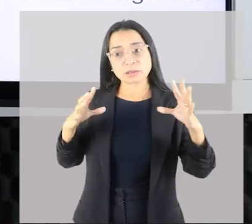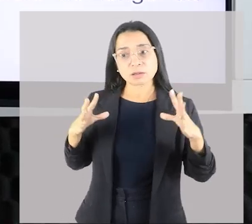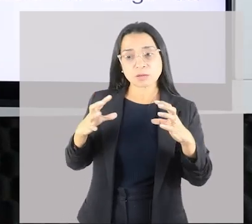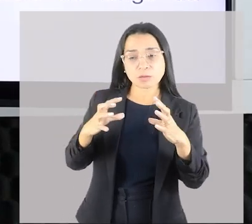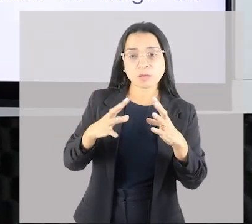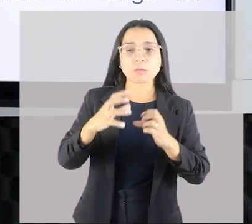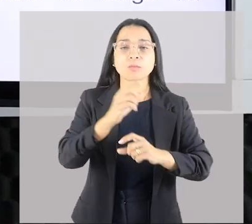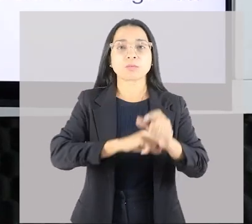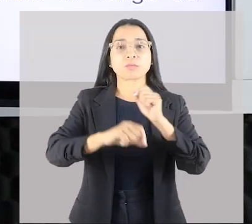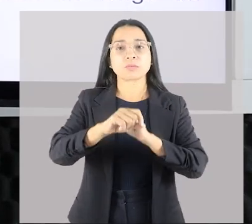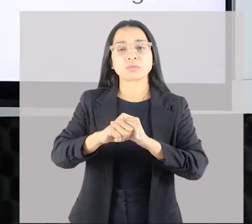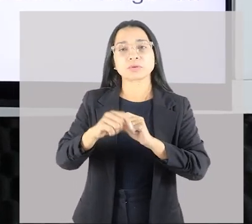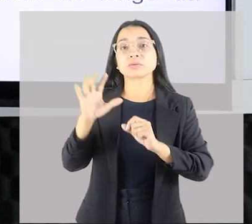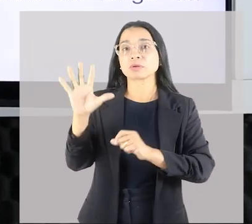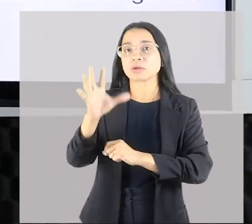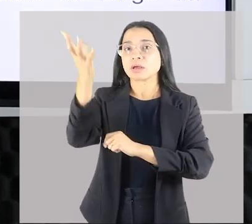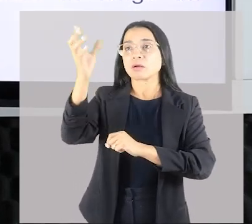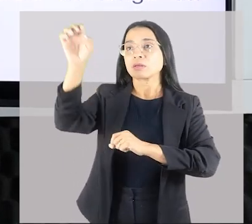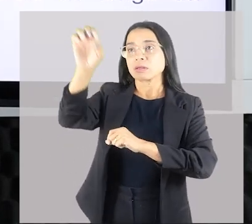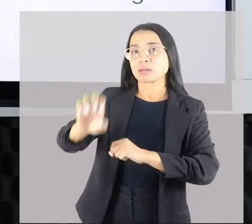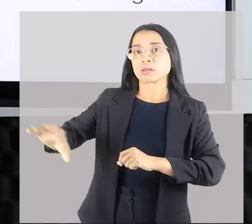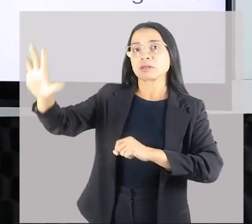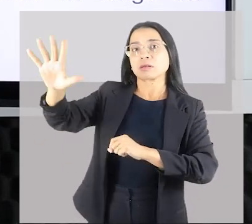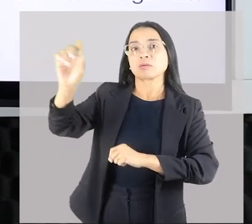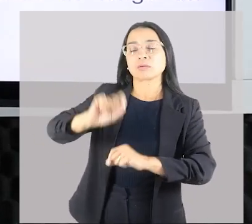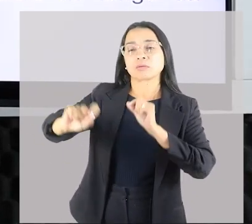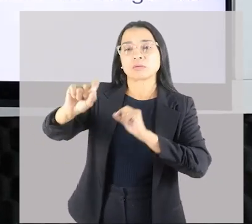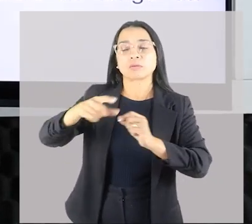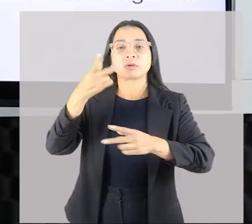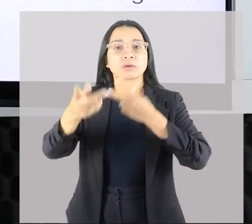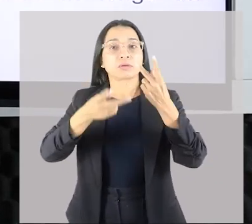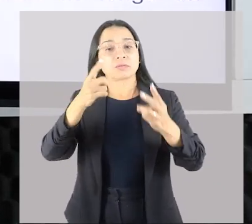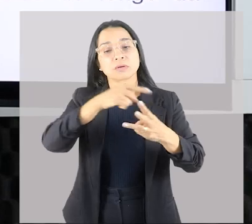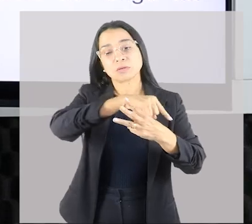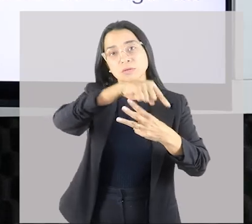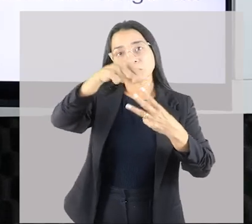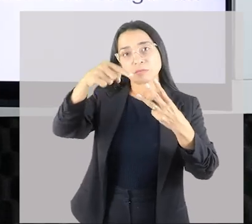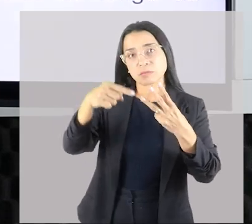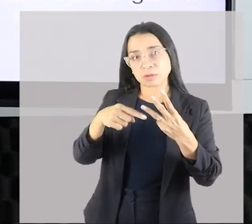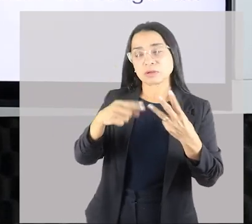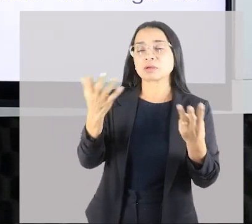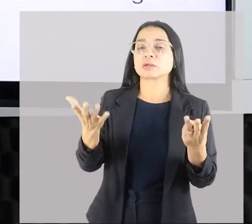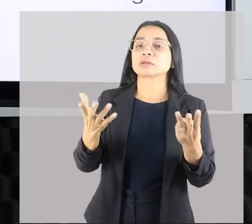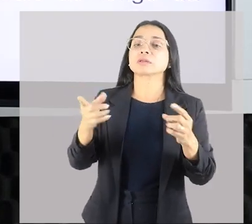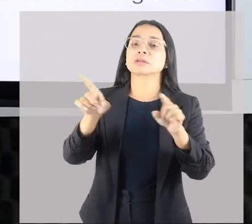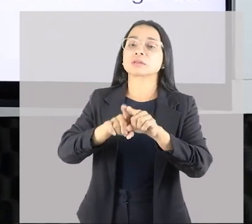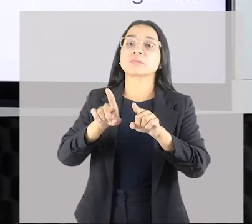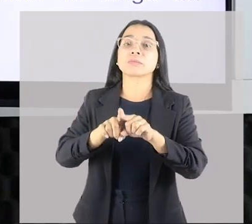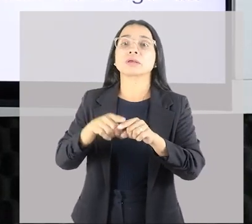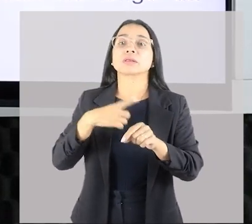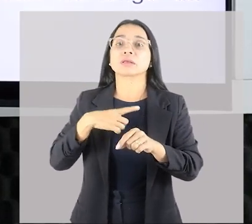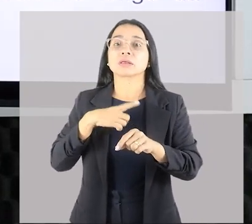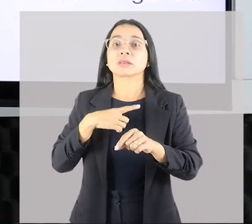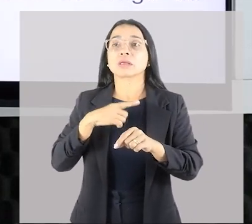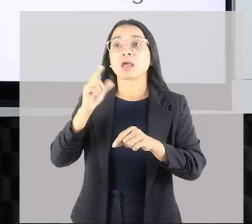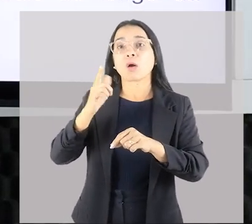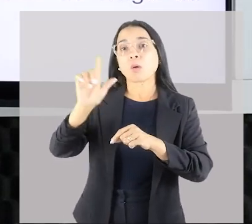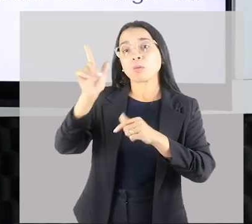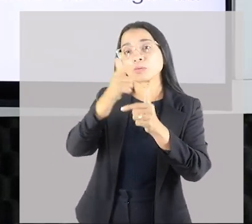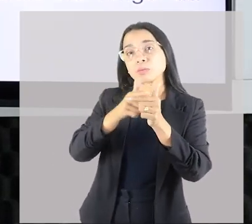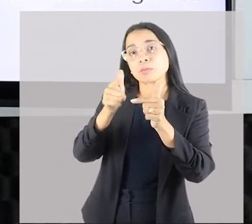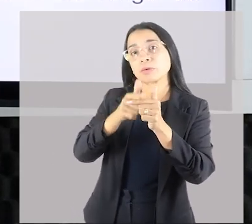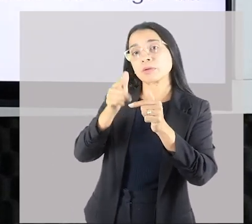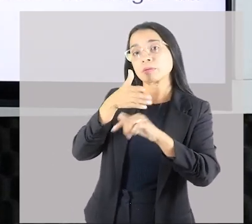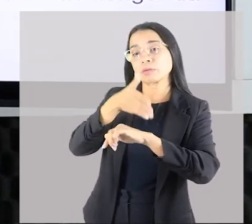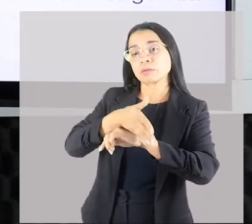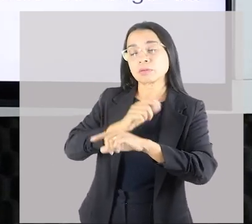três conflitos que ocorrem na Europa, tá certo? E quando a gente fala desses três, outras questões também vão estar inseridas, bacana? E eu começo